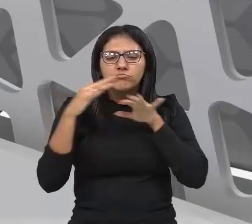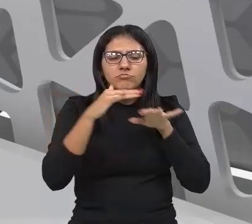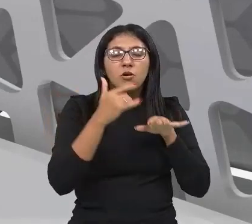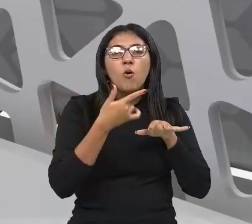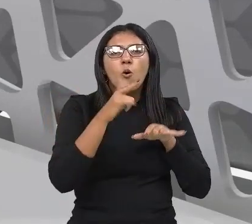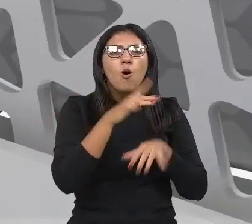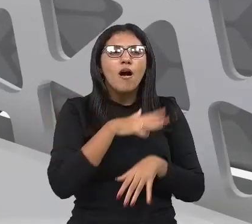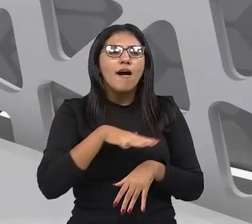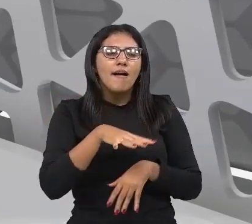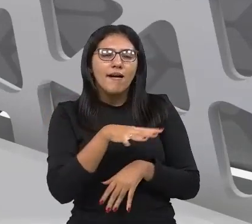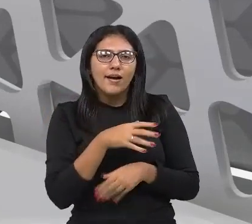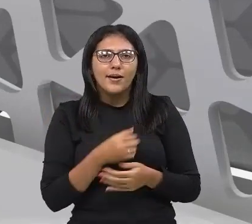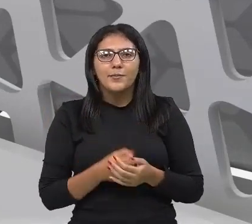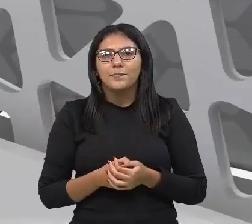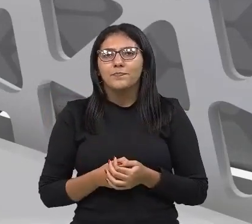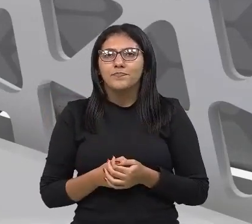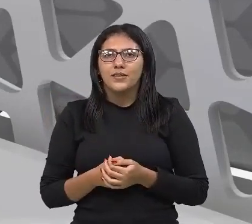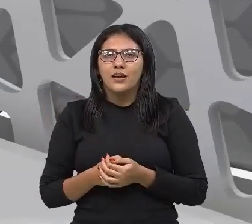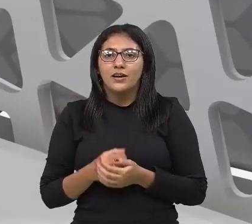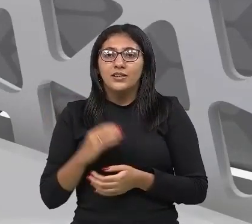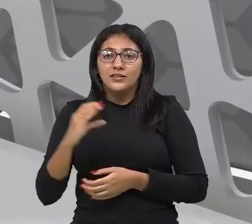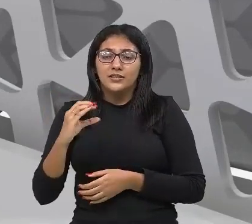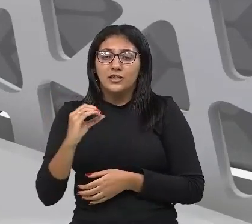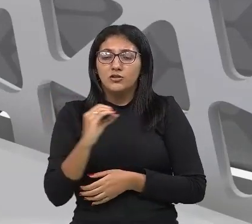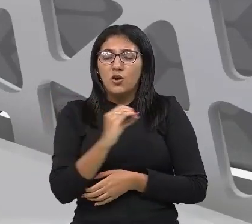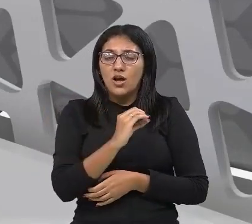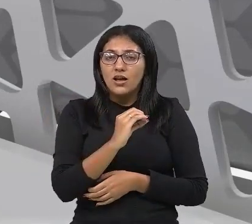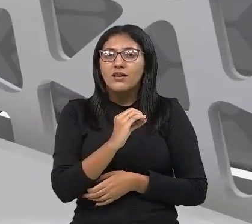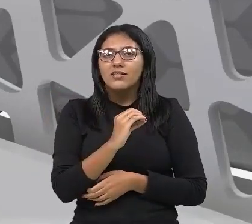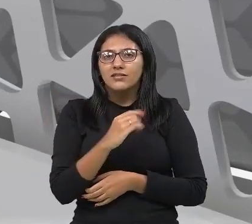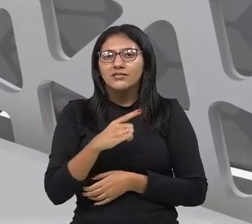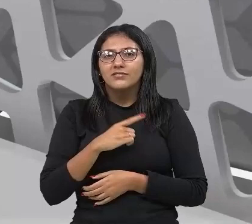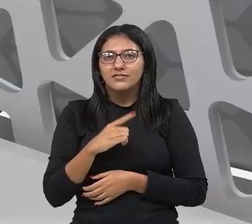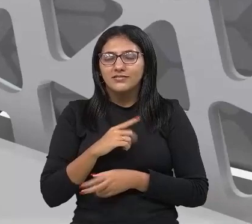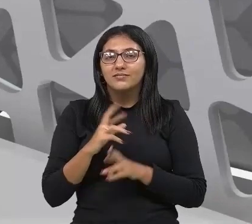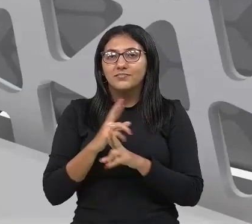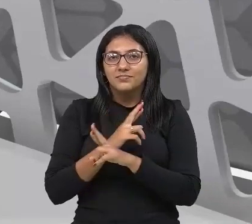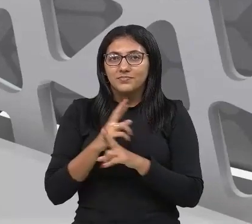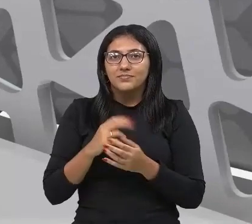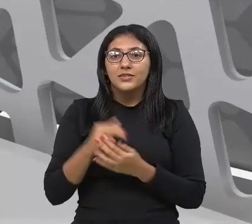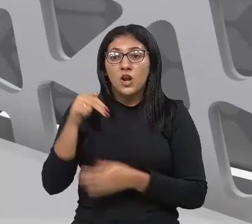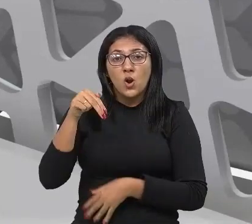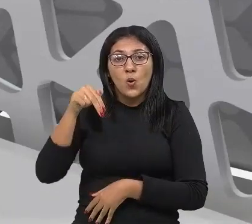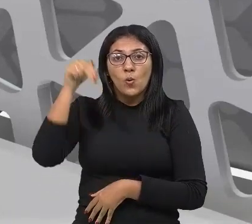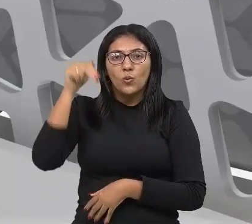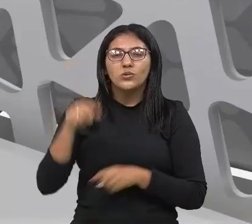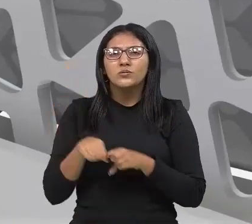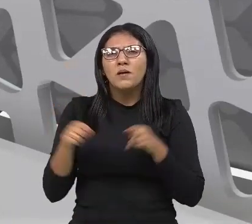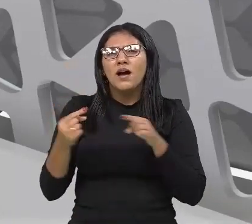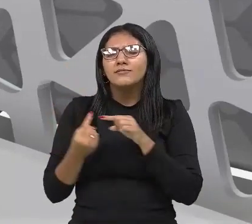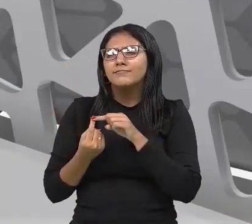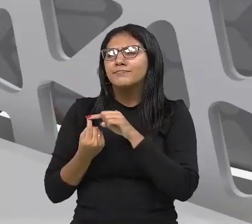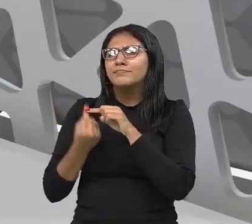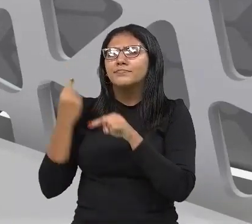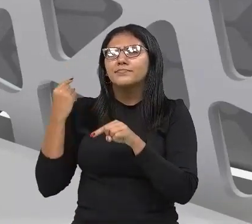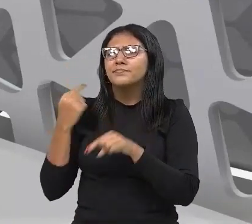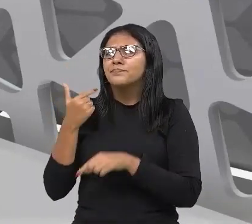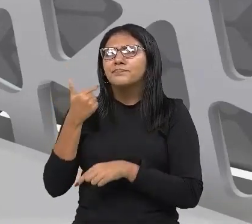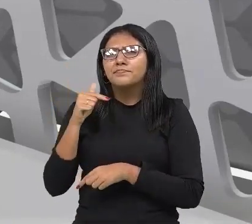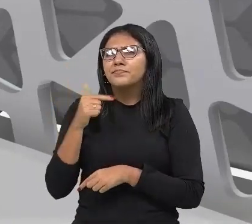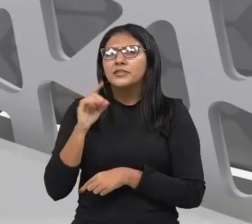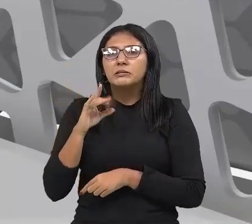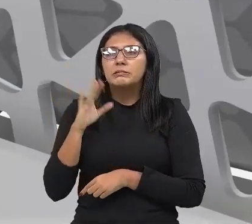gente conhece como a região centro-oeste, que hoje norte, mas antes não, era um grande